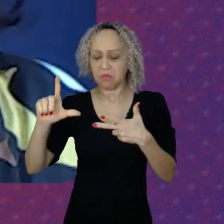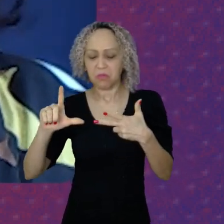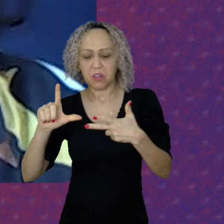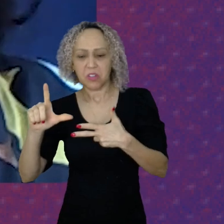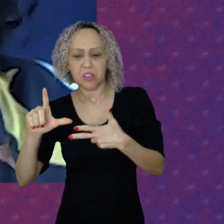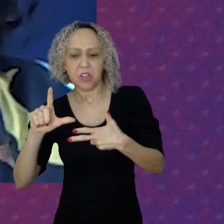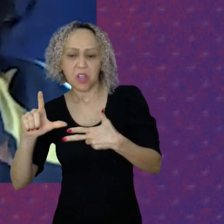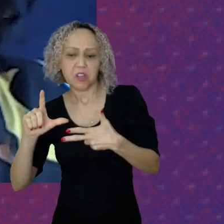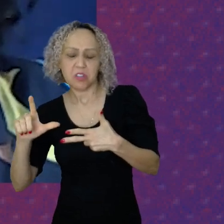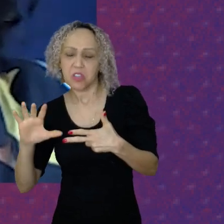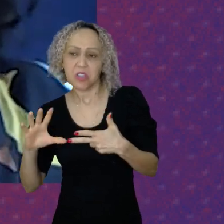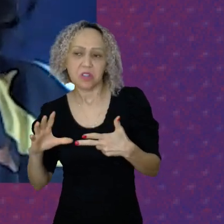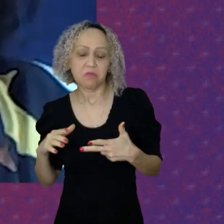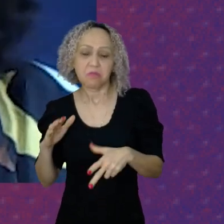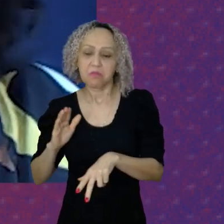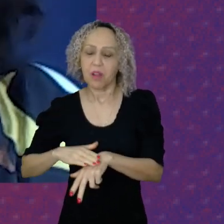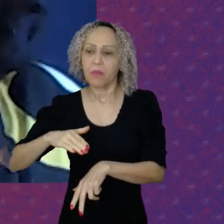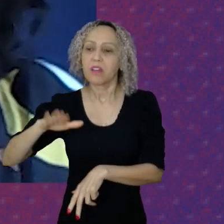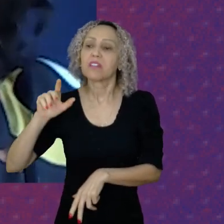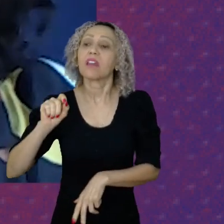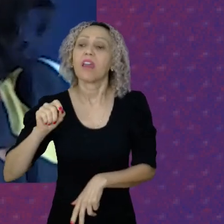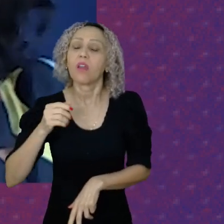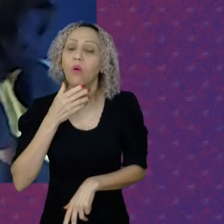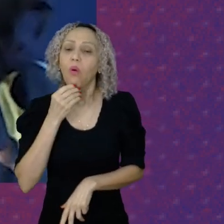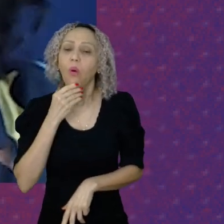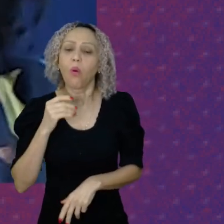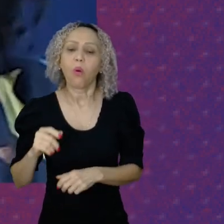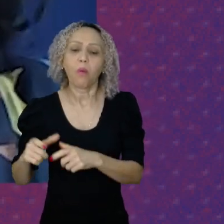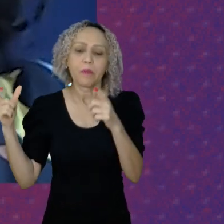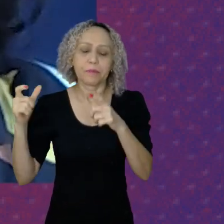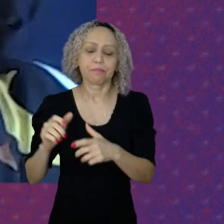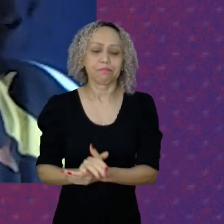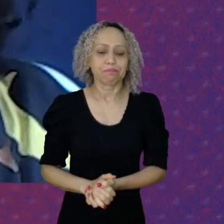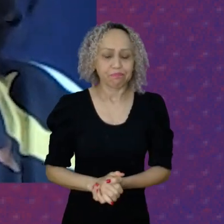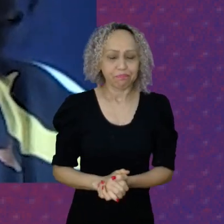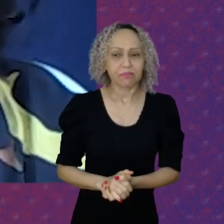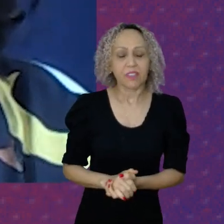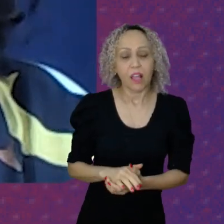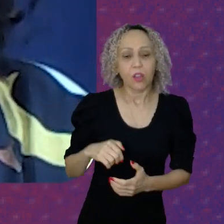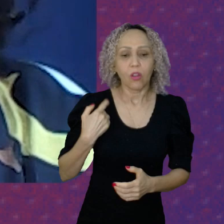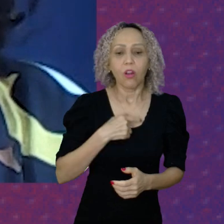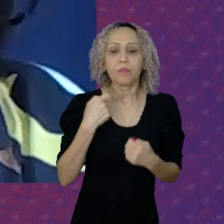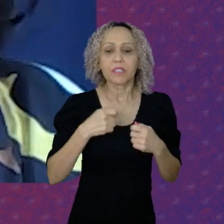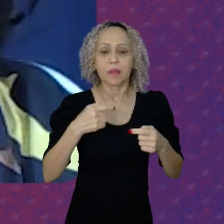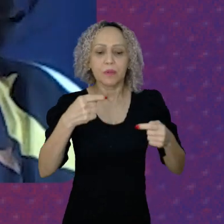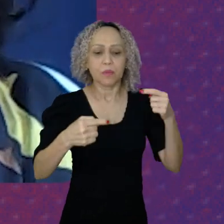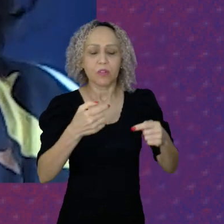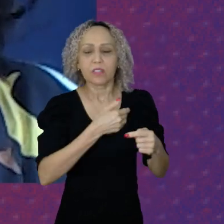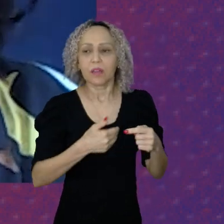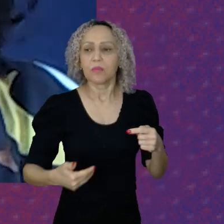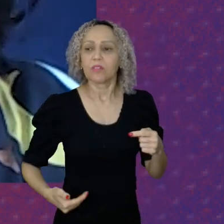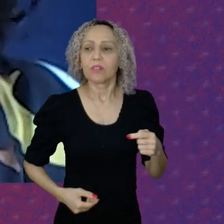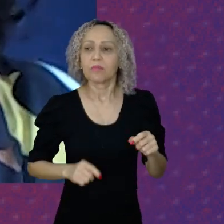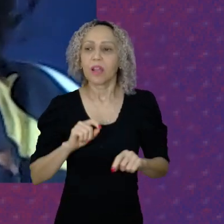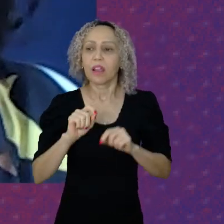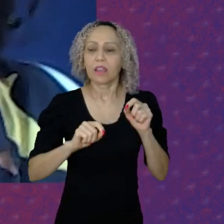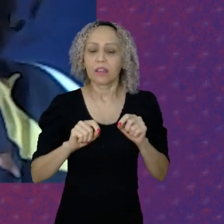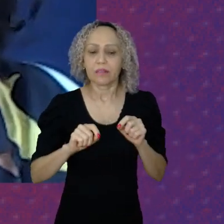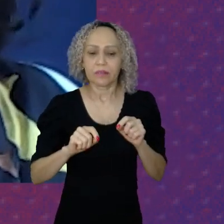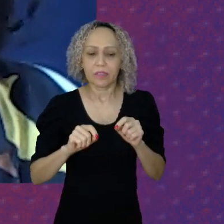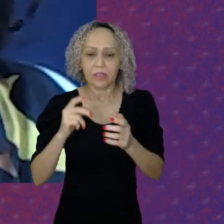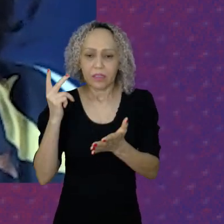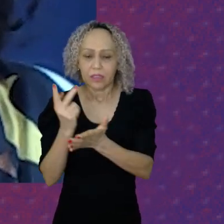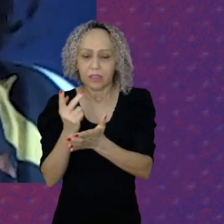nós precisamos de políticas públicas para que tenhamos as